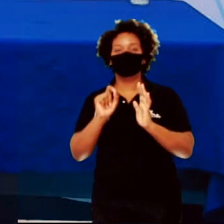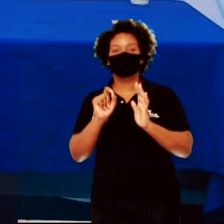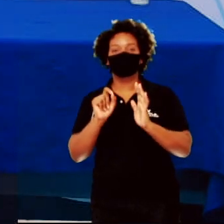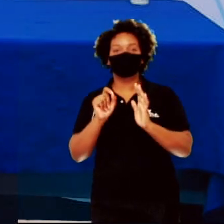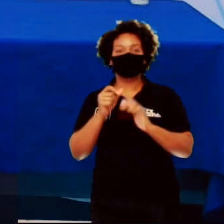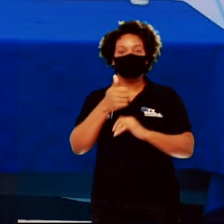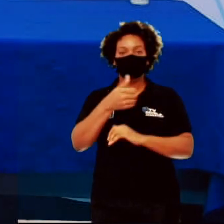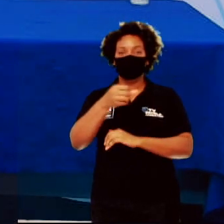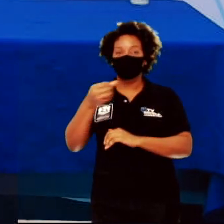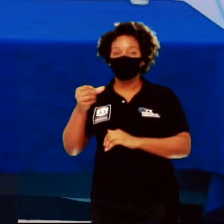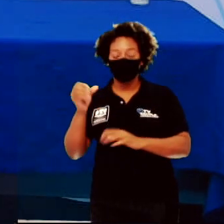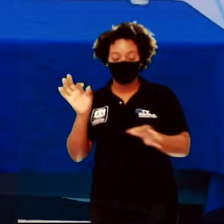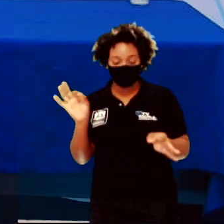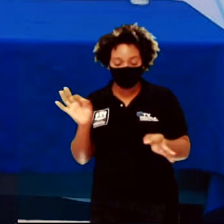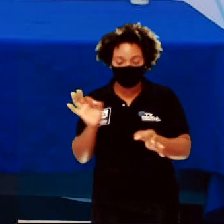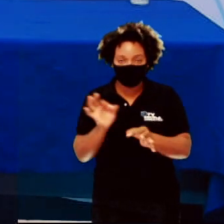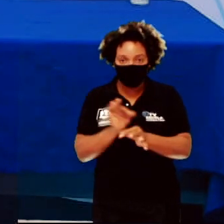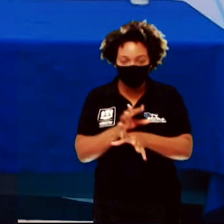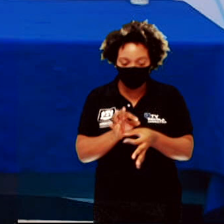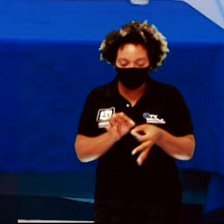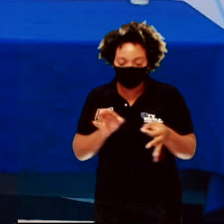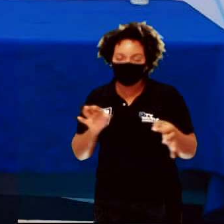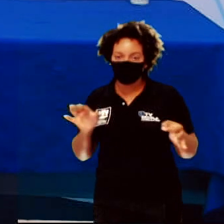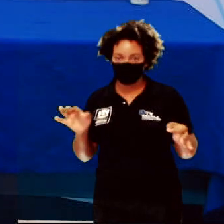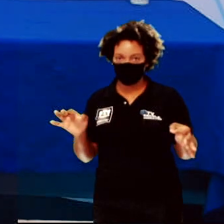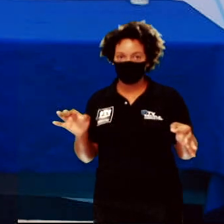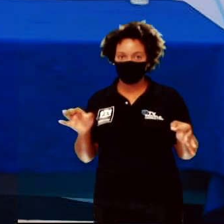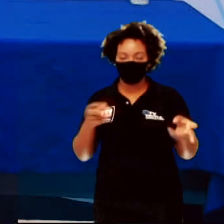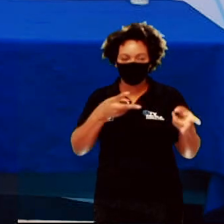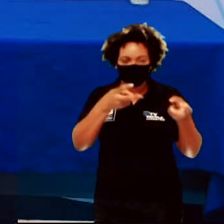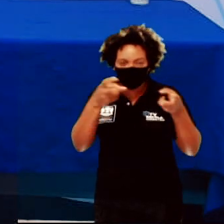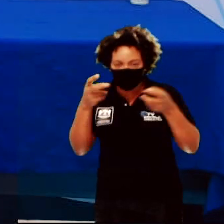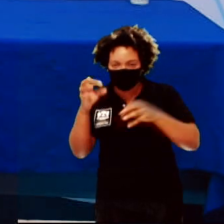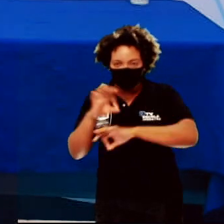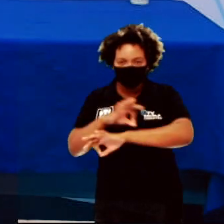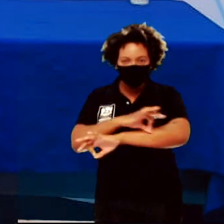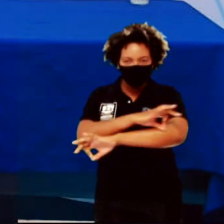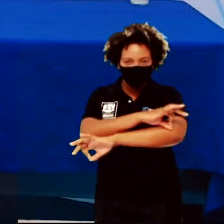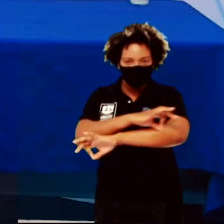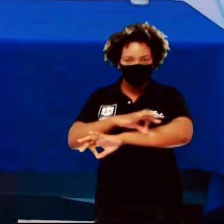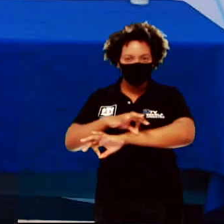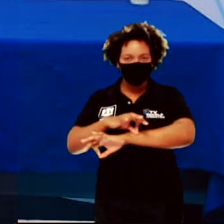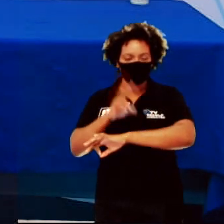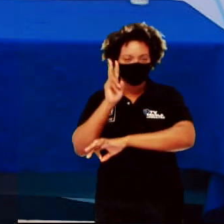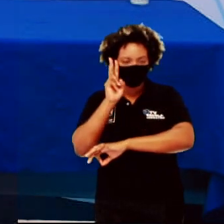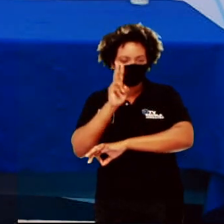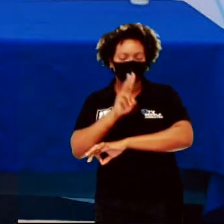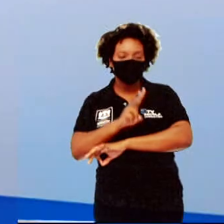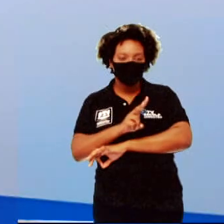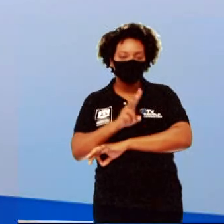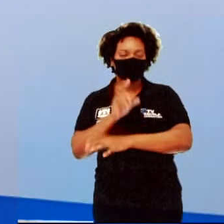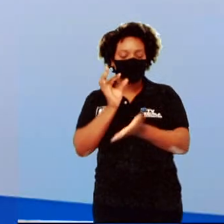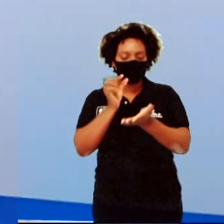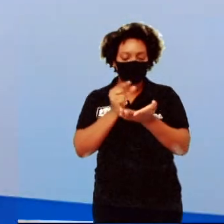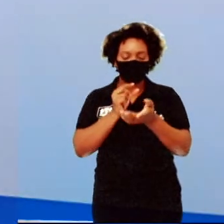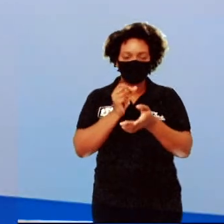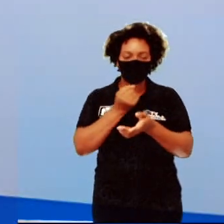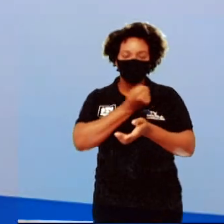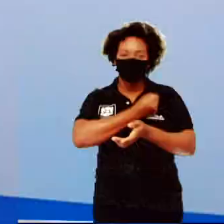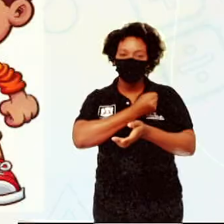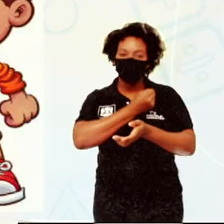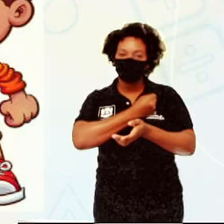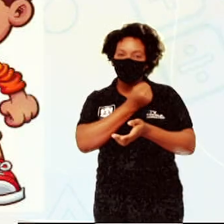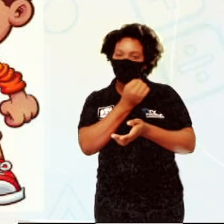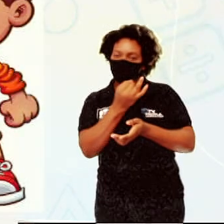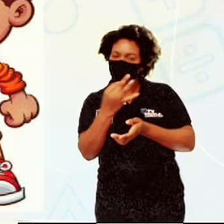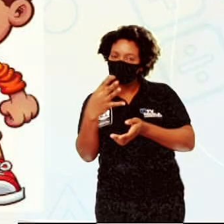completar 1 metro. E aí, observando lá na sua régua, você já deve ter visto que ela é toda numeradinha.